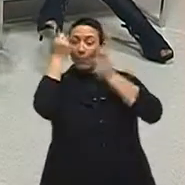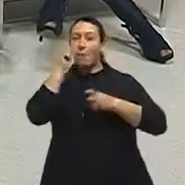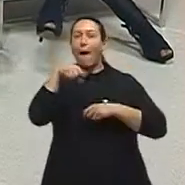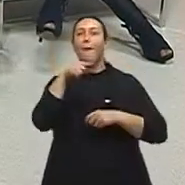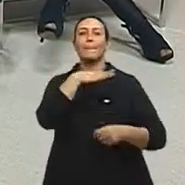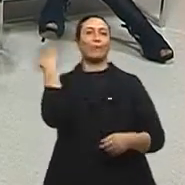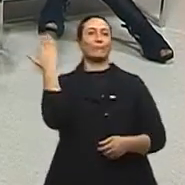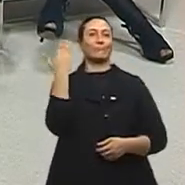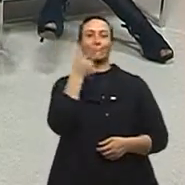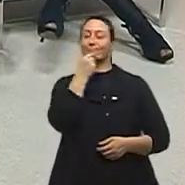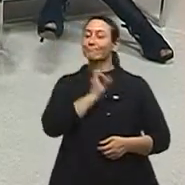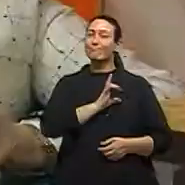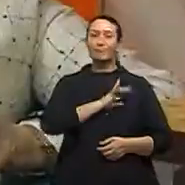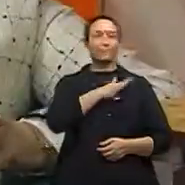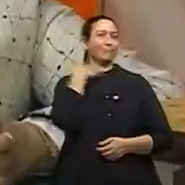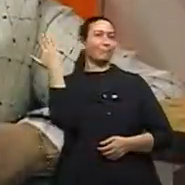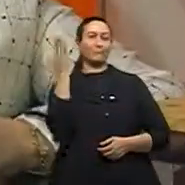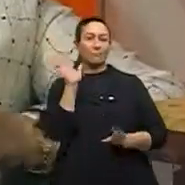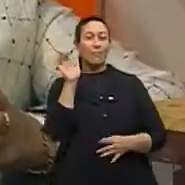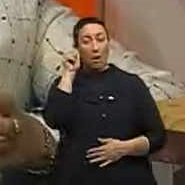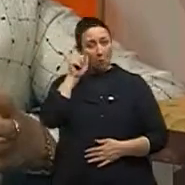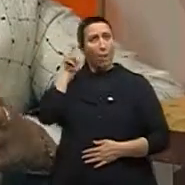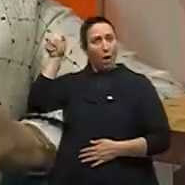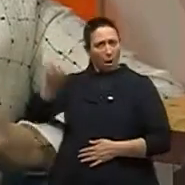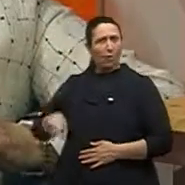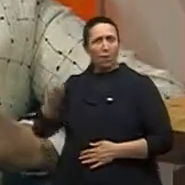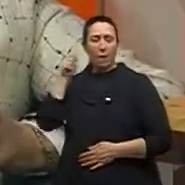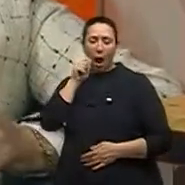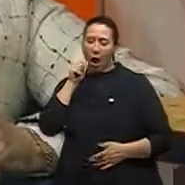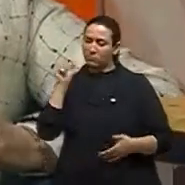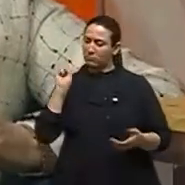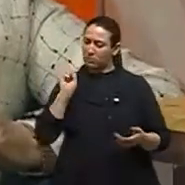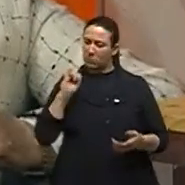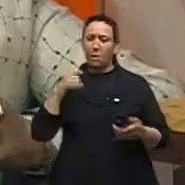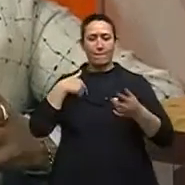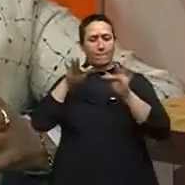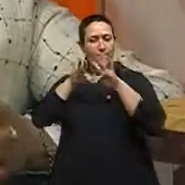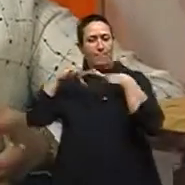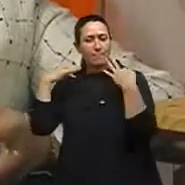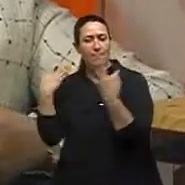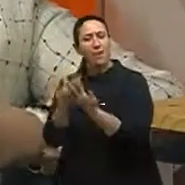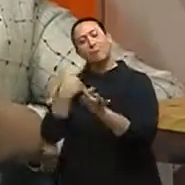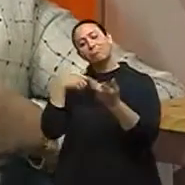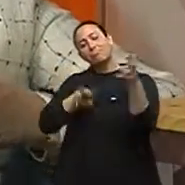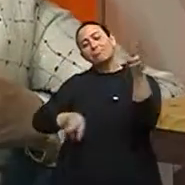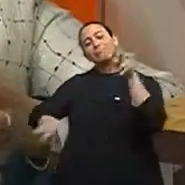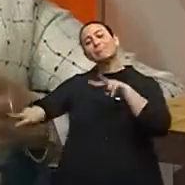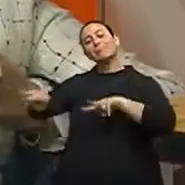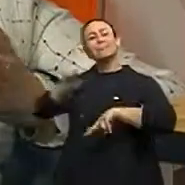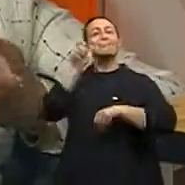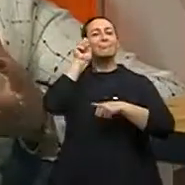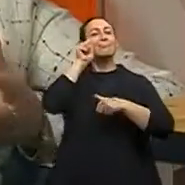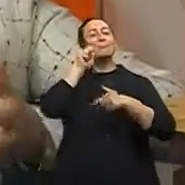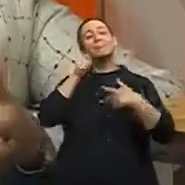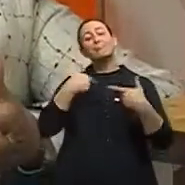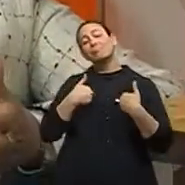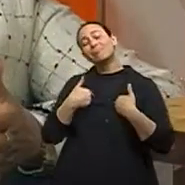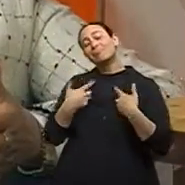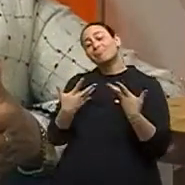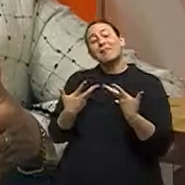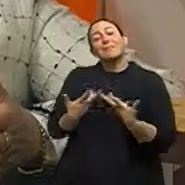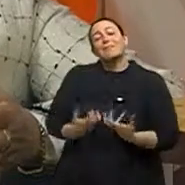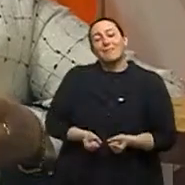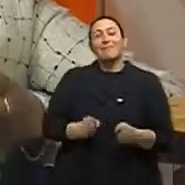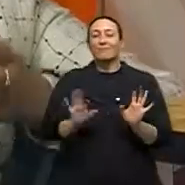ok a mulher ela parece que se se transcende mais através da família dos filhos dos netos ela se sente